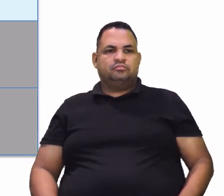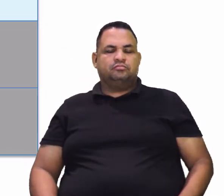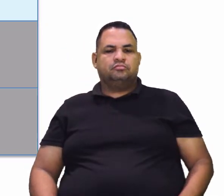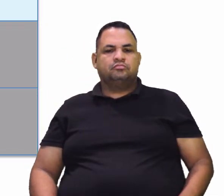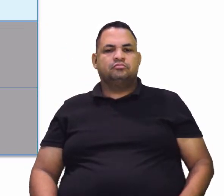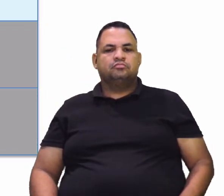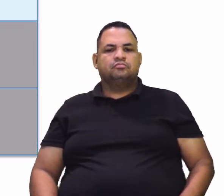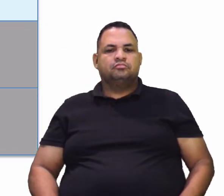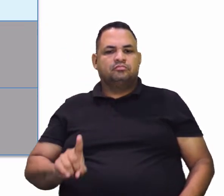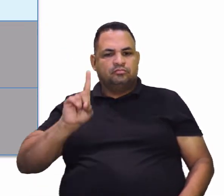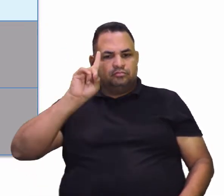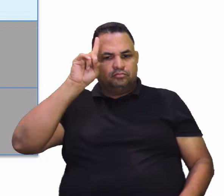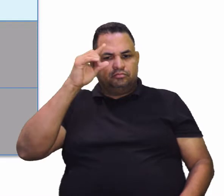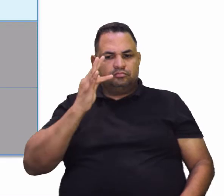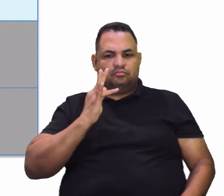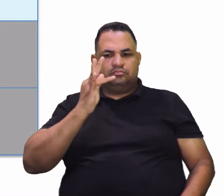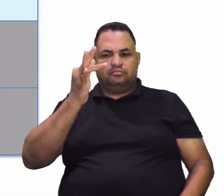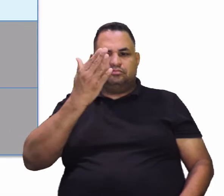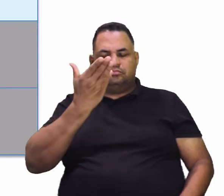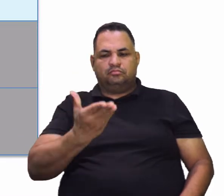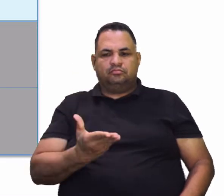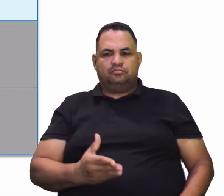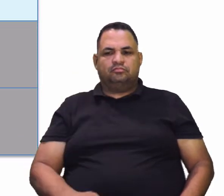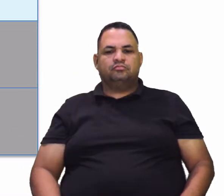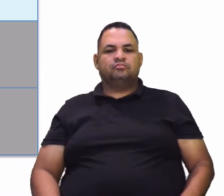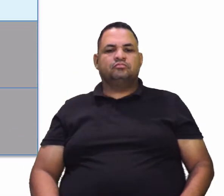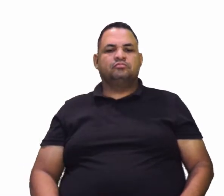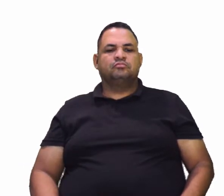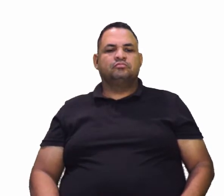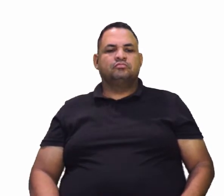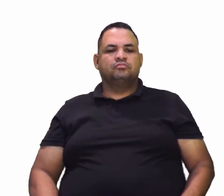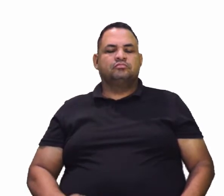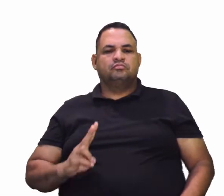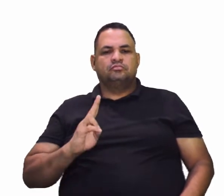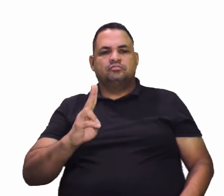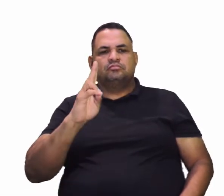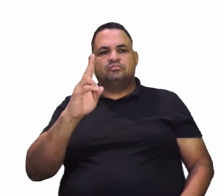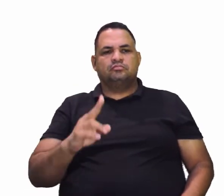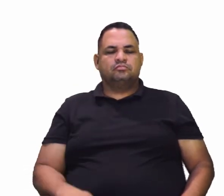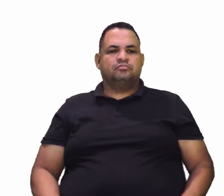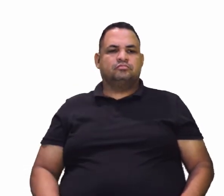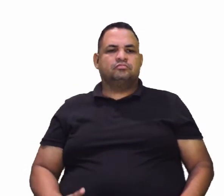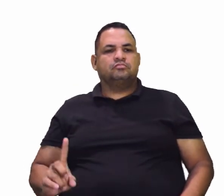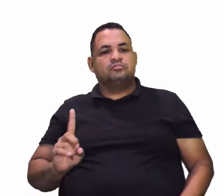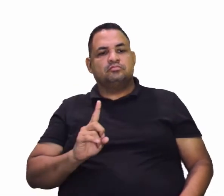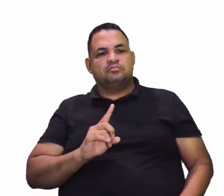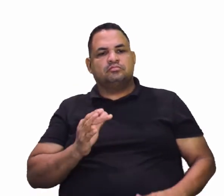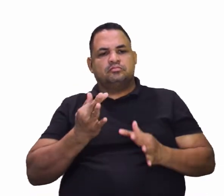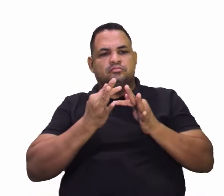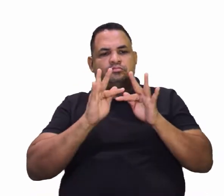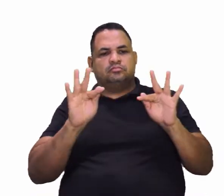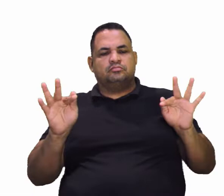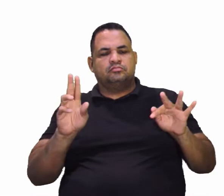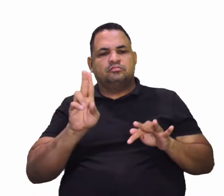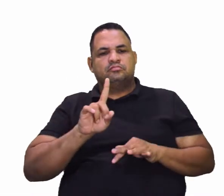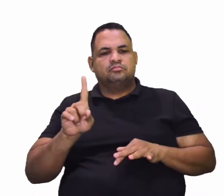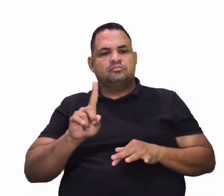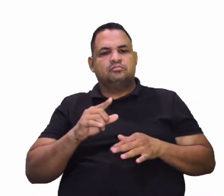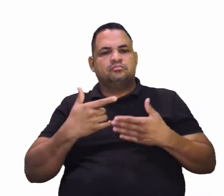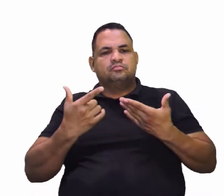vai dar a ideia de futuro para ele. Vamos seguir? Na negativa, o que